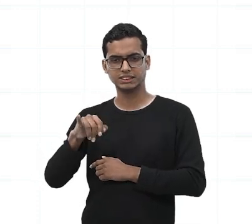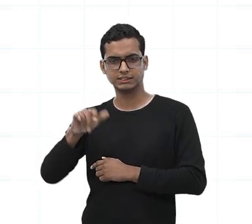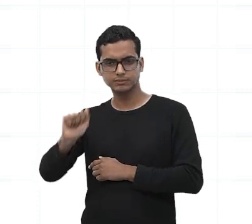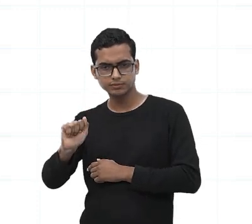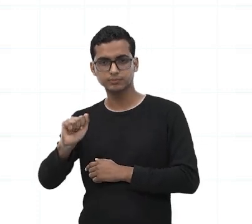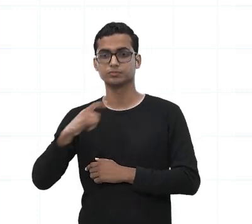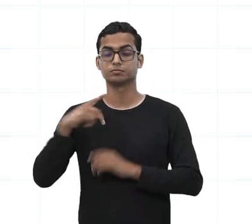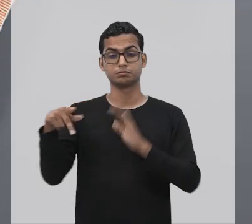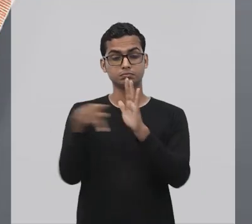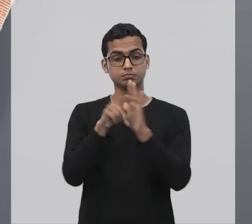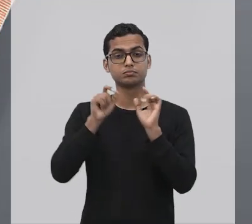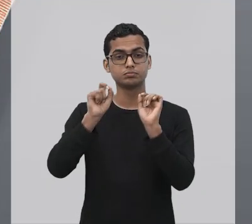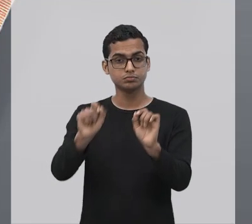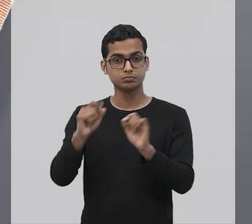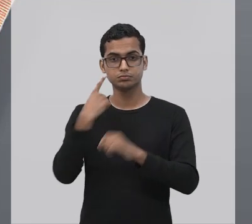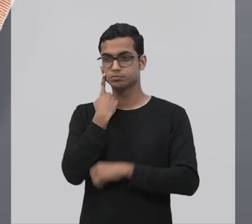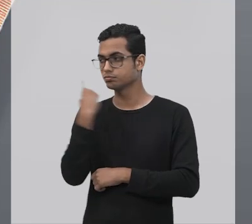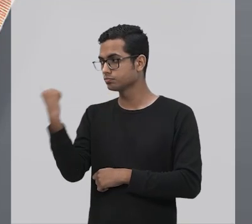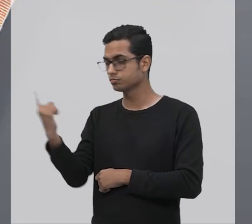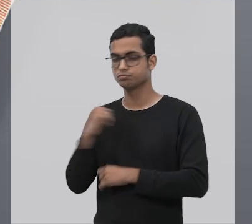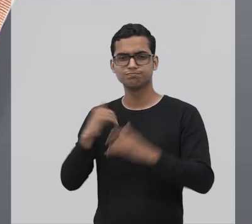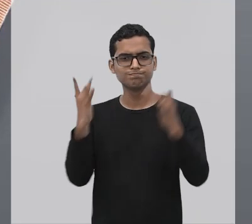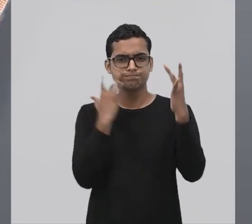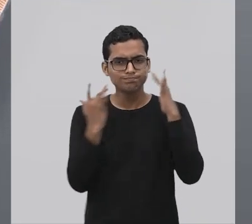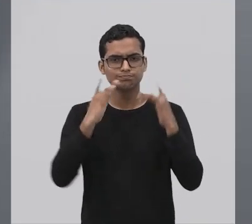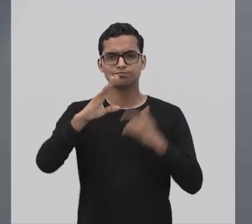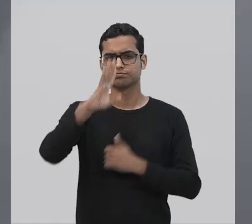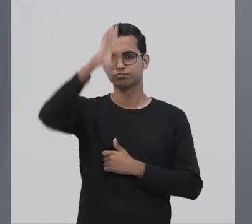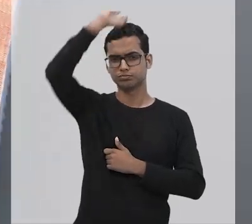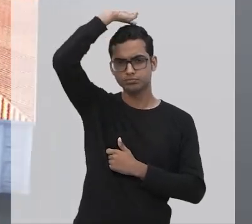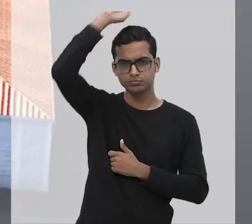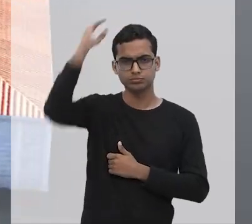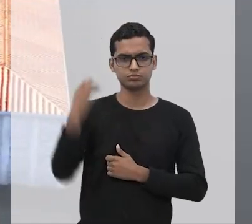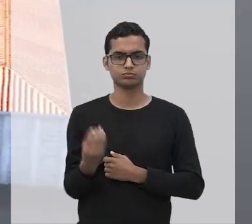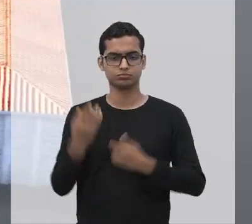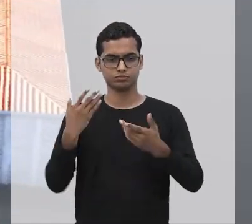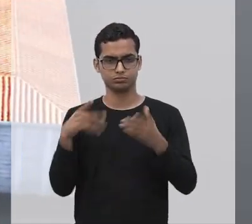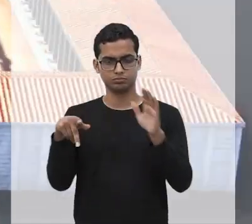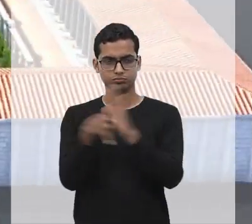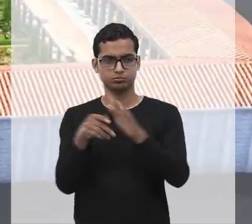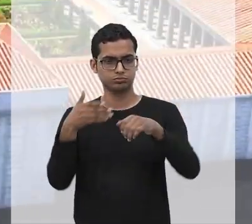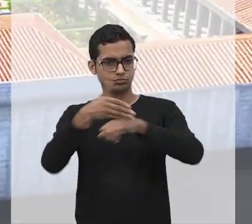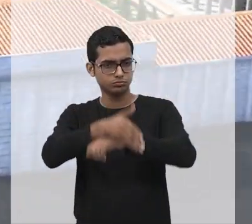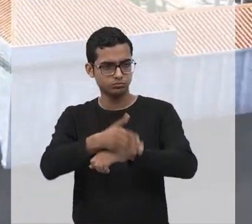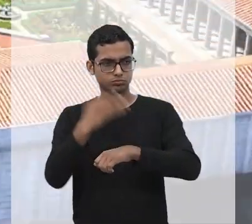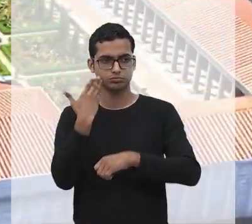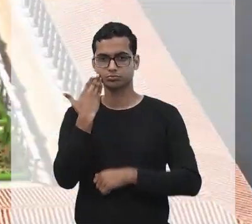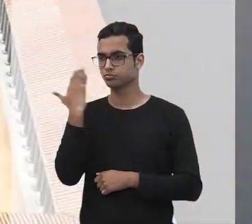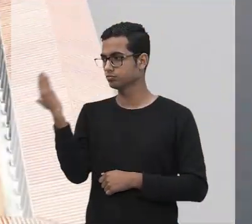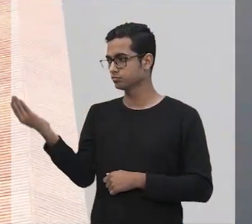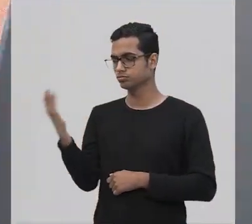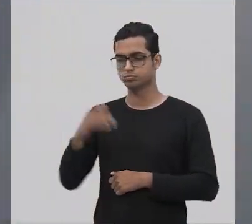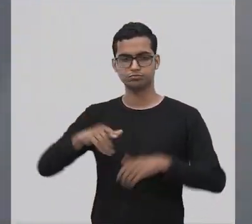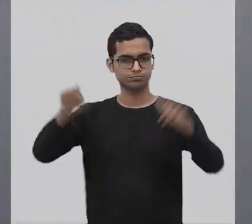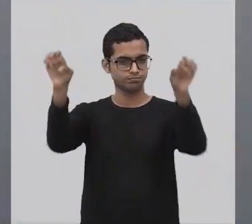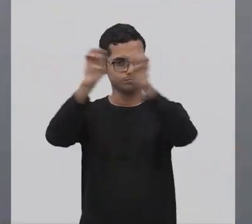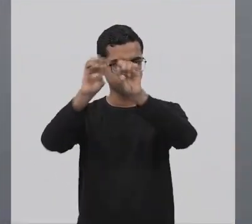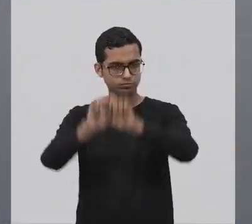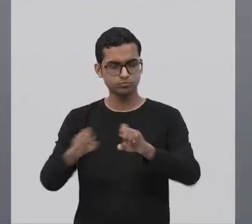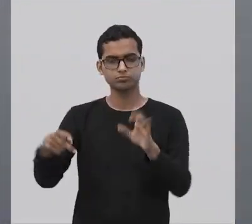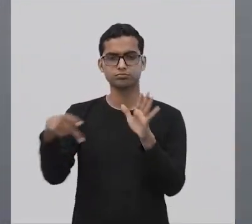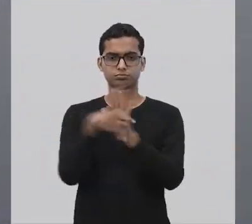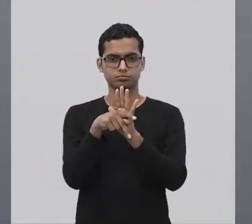vamos começar a visualizar. Aqui seria como se fosse a entrada, olha só, a estrutura do